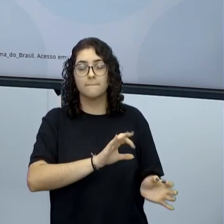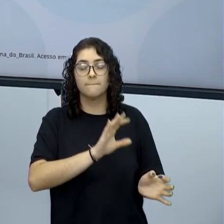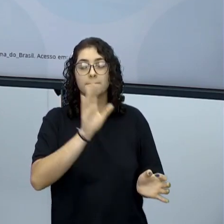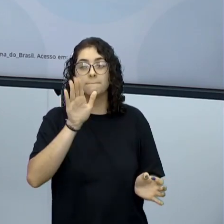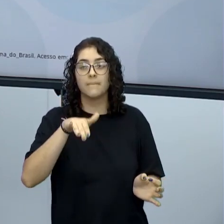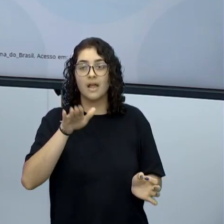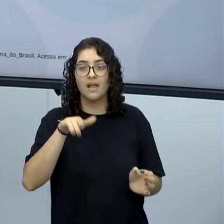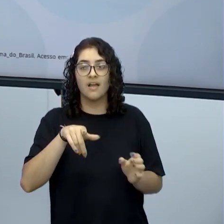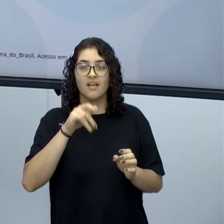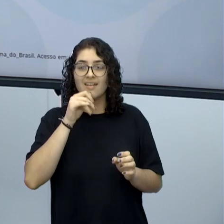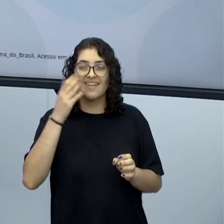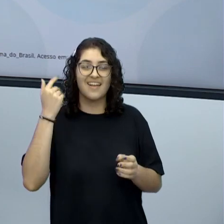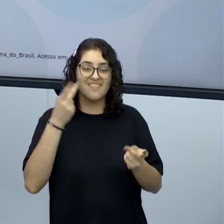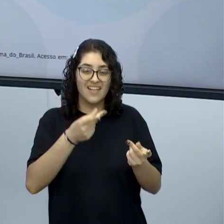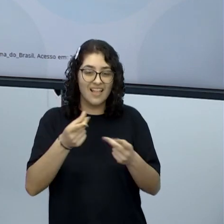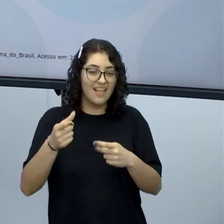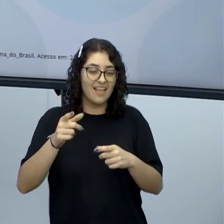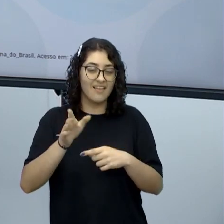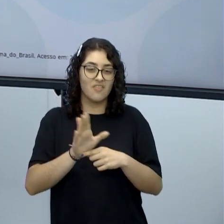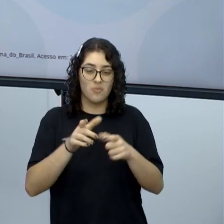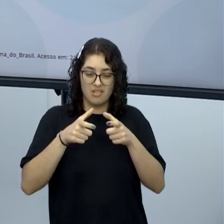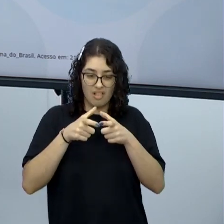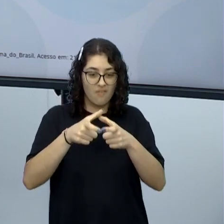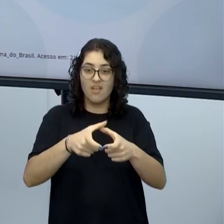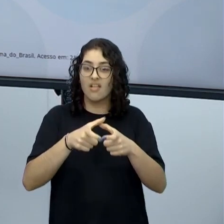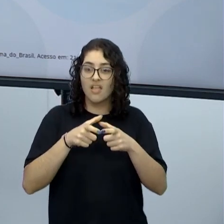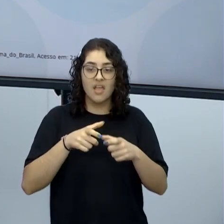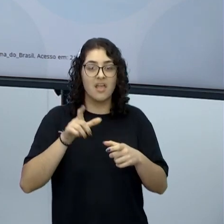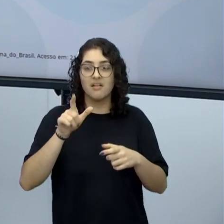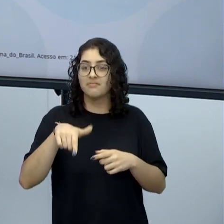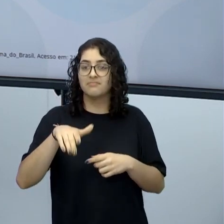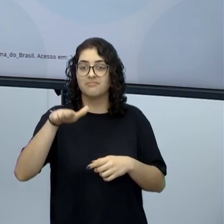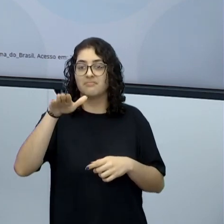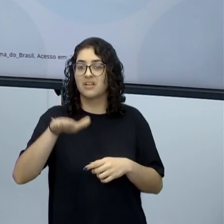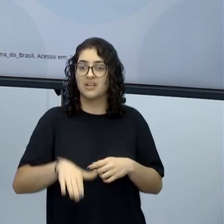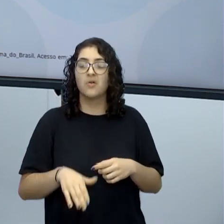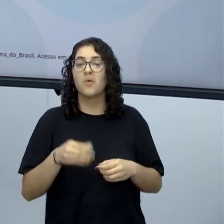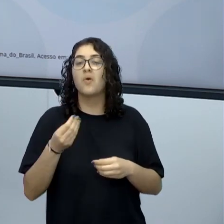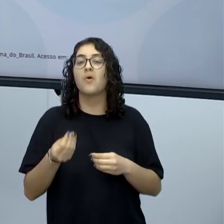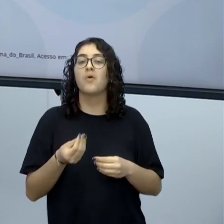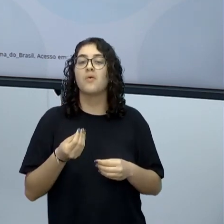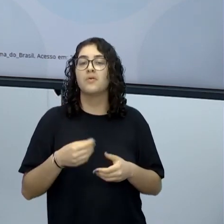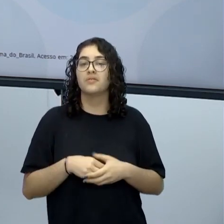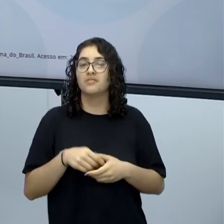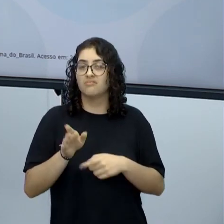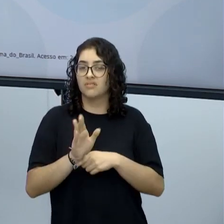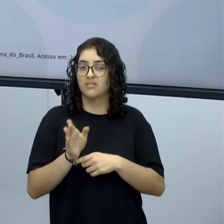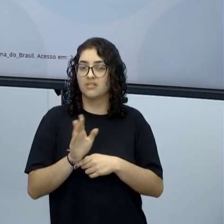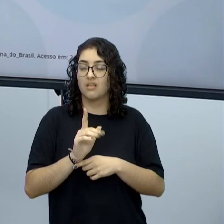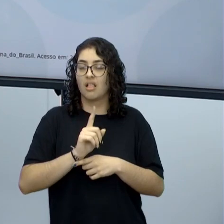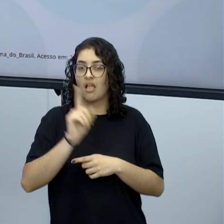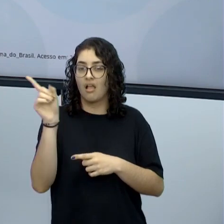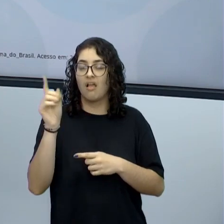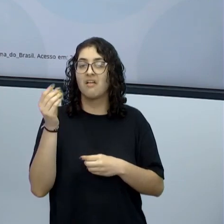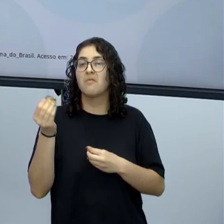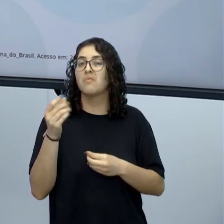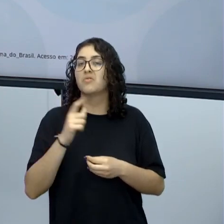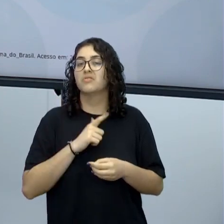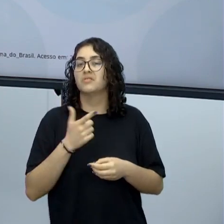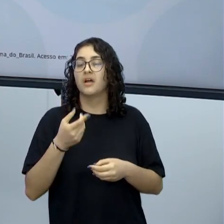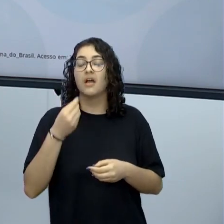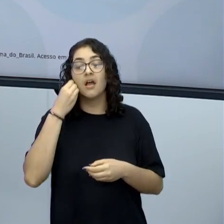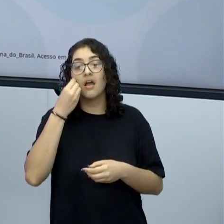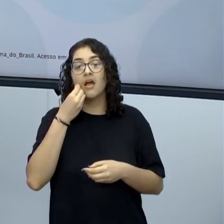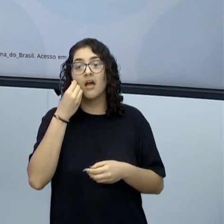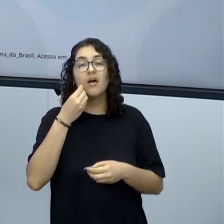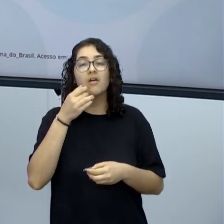locadoras surgiram. Então as pessoas pensam, por que eu vou assistir o filme no cinema, sendo que tem a locadora? A gente falou já sobre isso aqui, sobre essa